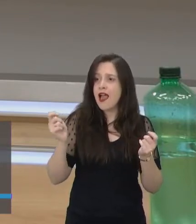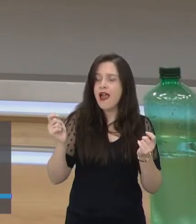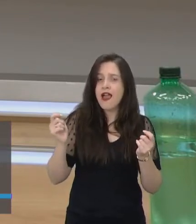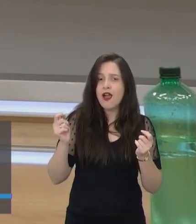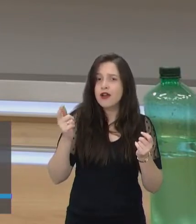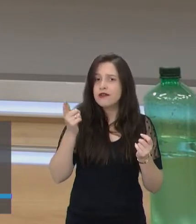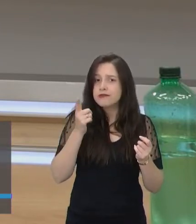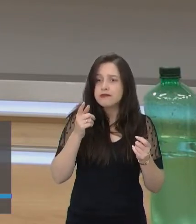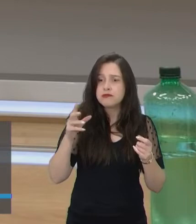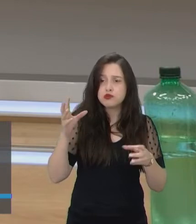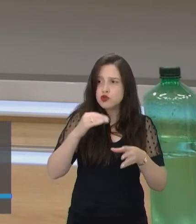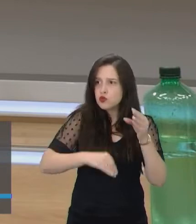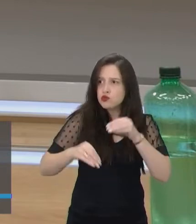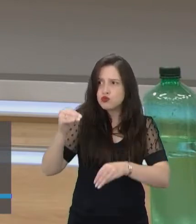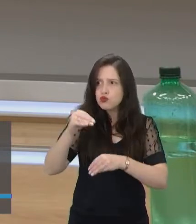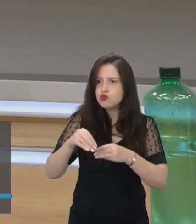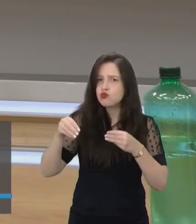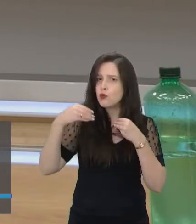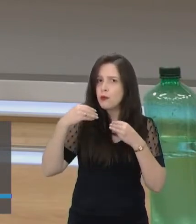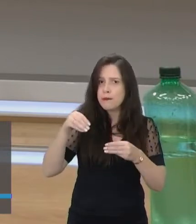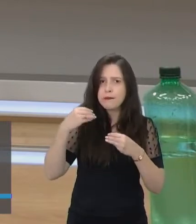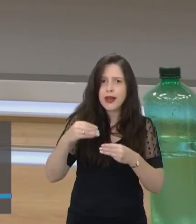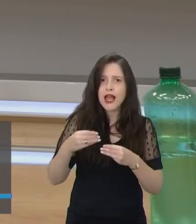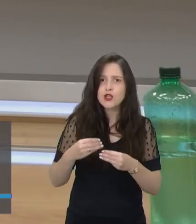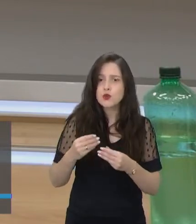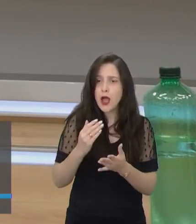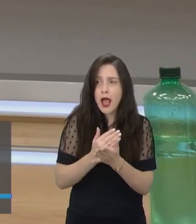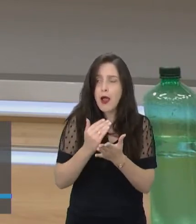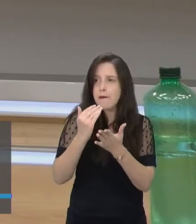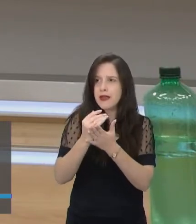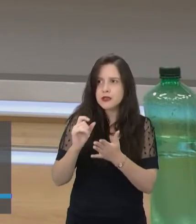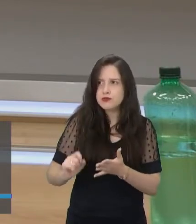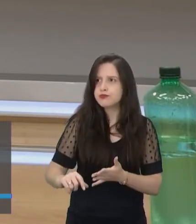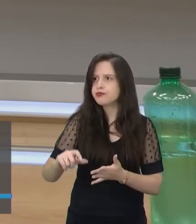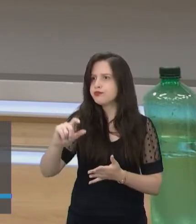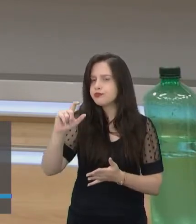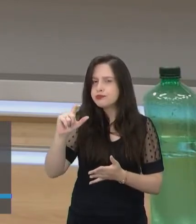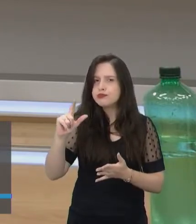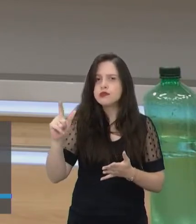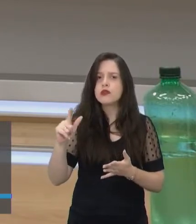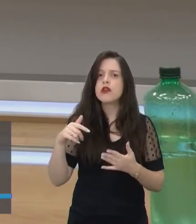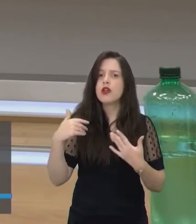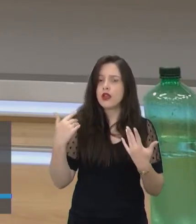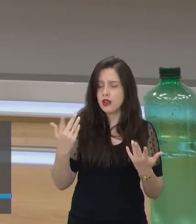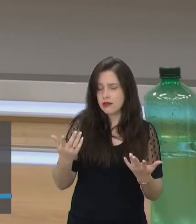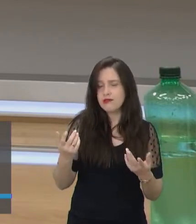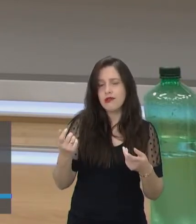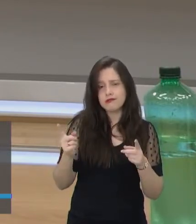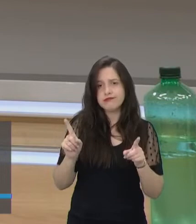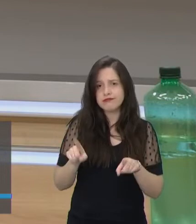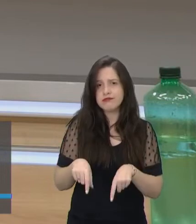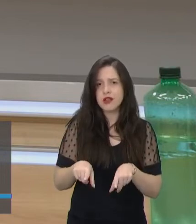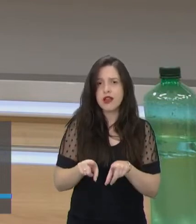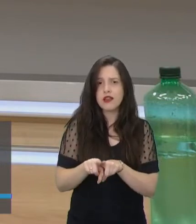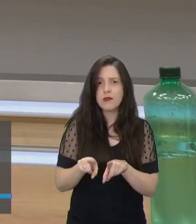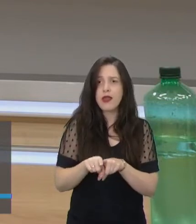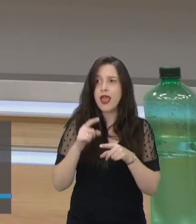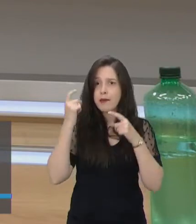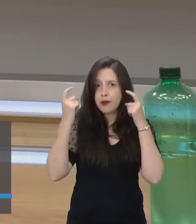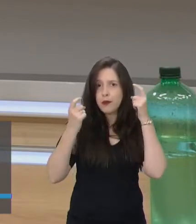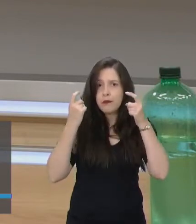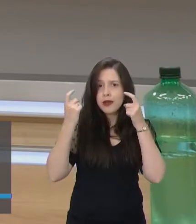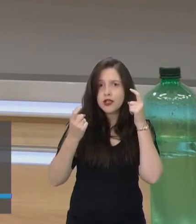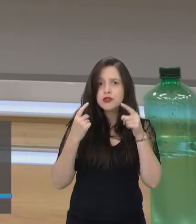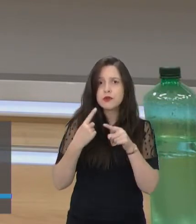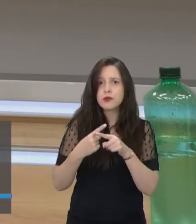tanto plástico, porque para você ter um volume de 1 quilo de plástico é muita coisa. Então, foi como você mesmo disse, Fabi. É muito preocupante porque quando a